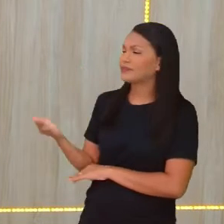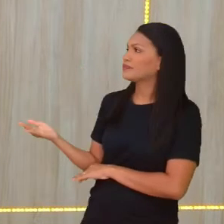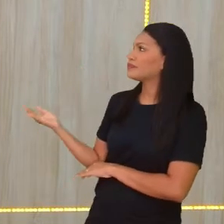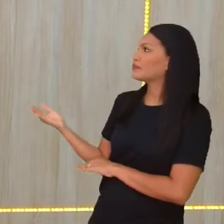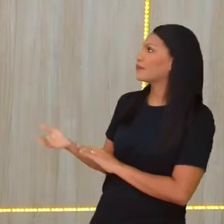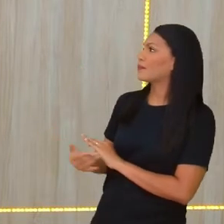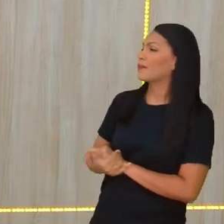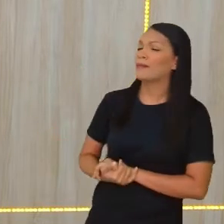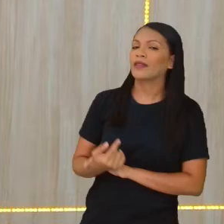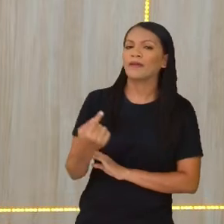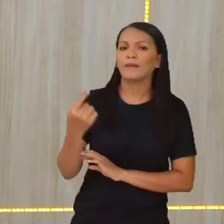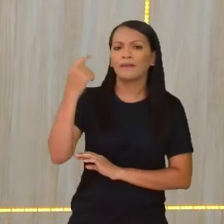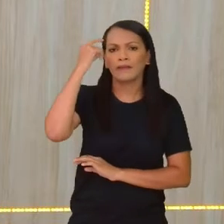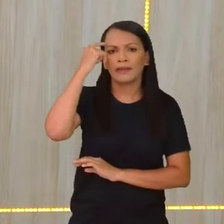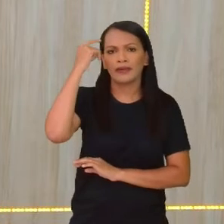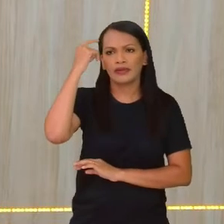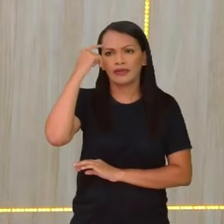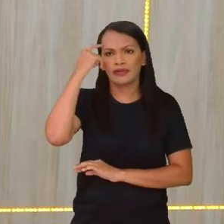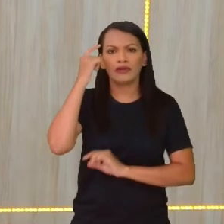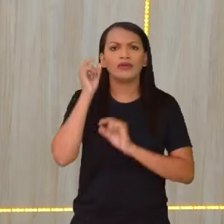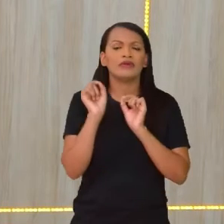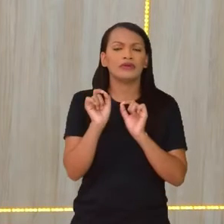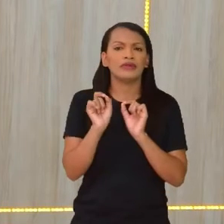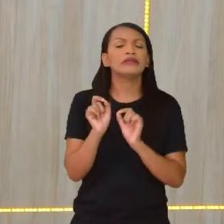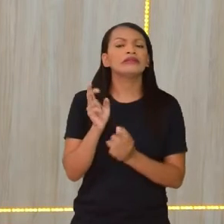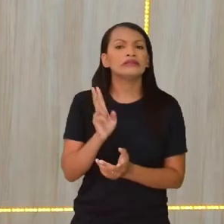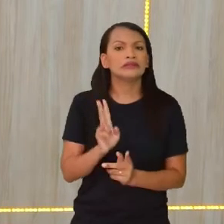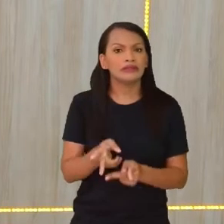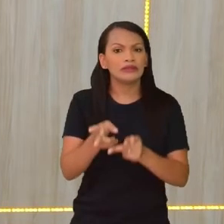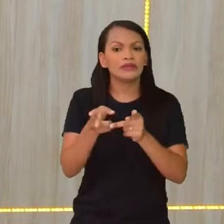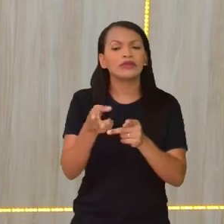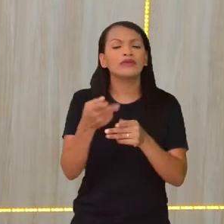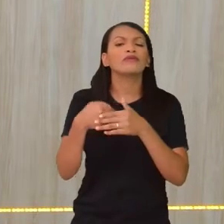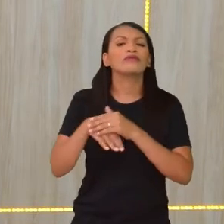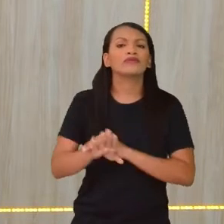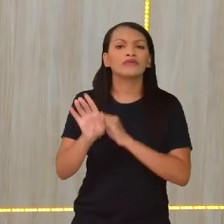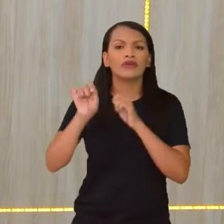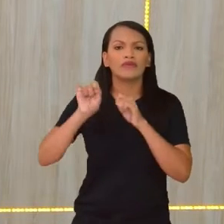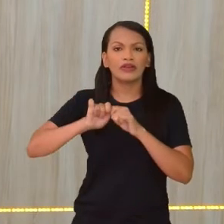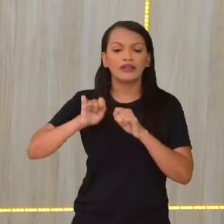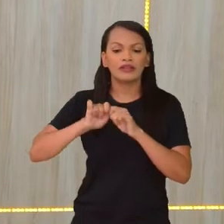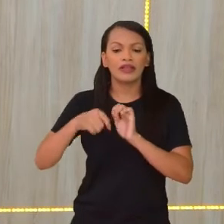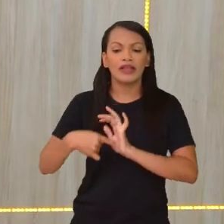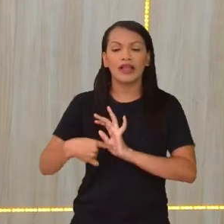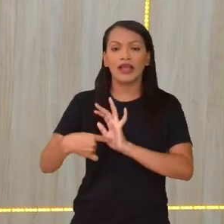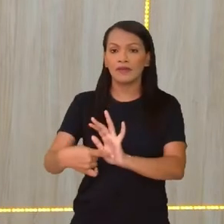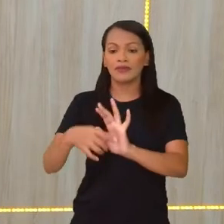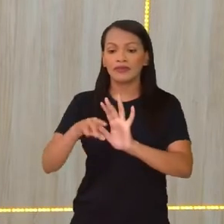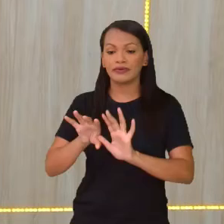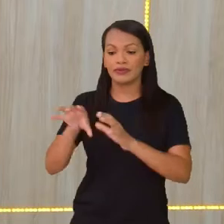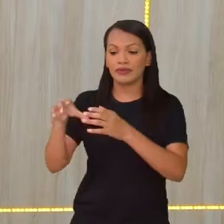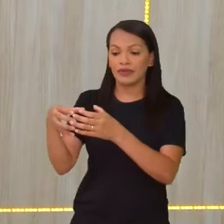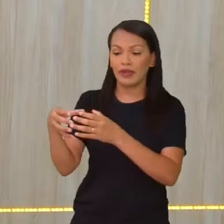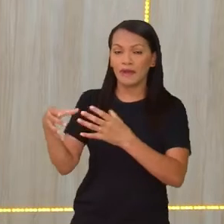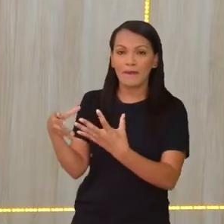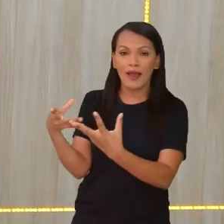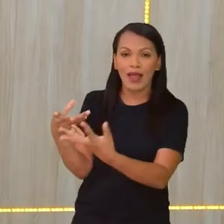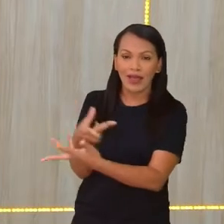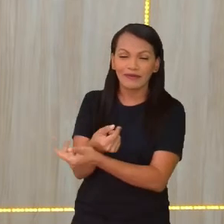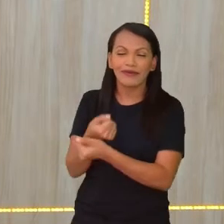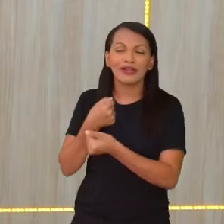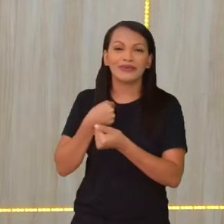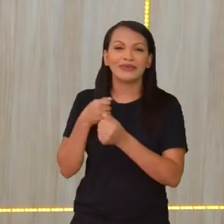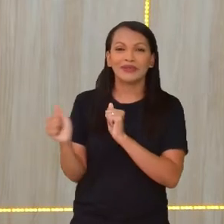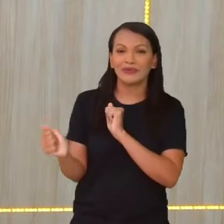pensarem, enquanto a gente faz aquilo que a gente sempre costuma fazer, que é apresentar a equipe maravilhosa que